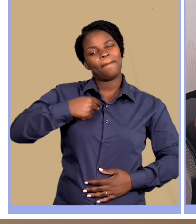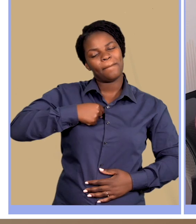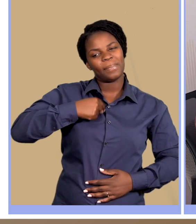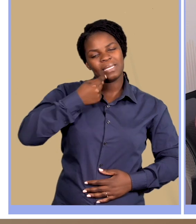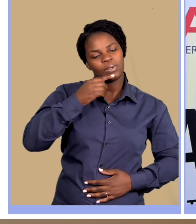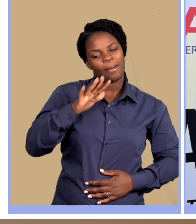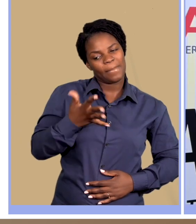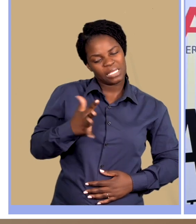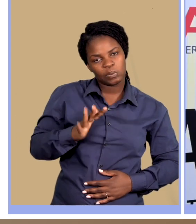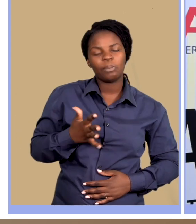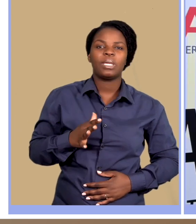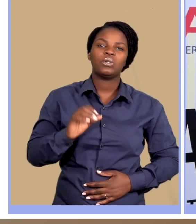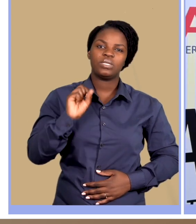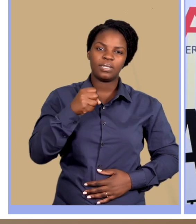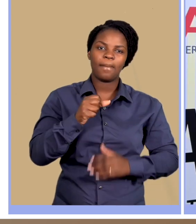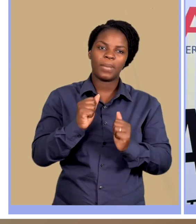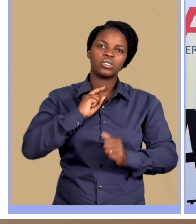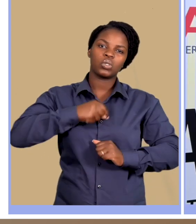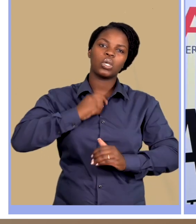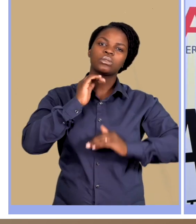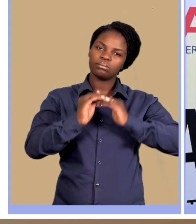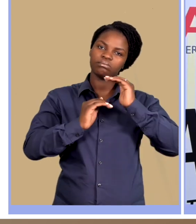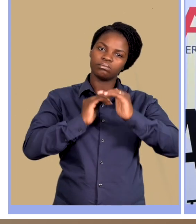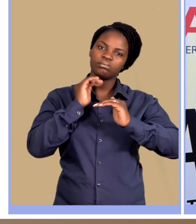como devemos saber. Nós olhamos para a questão